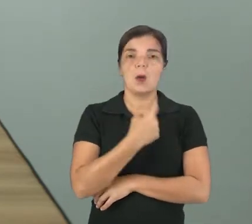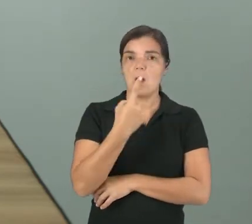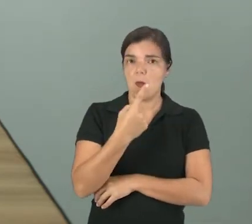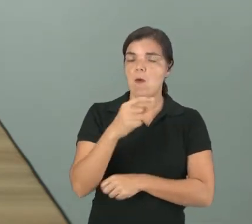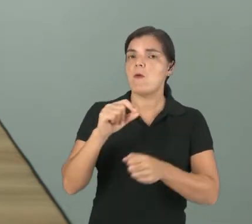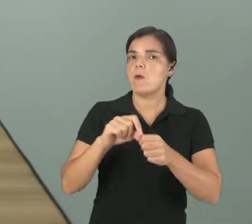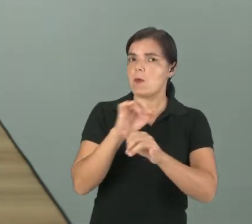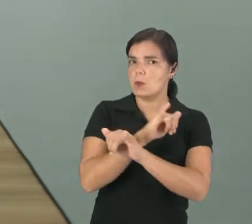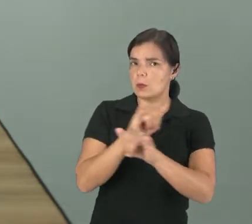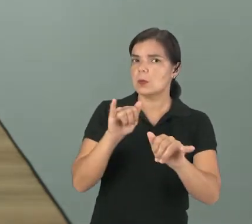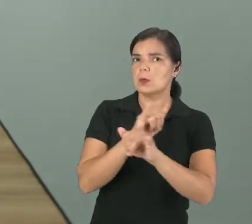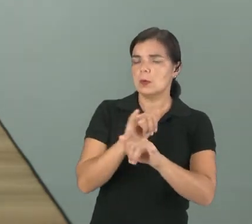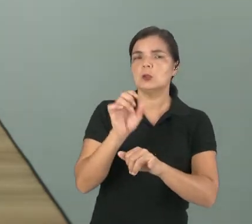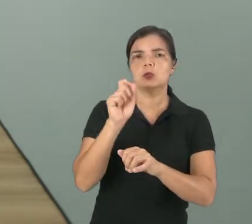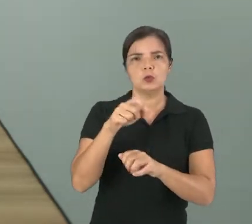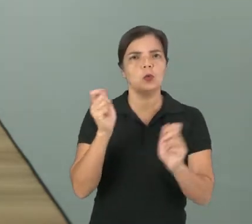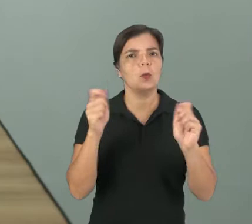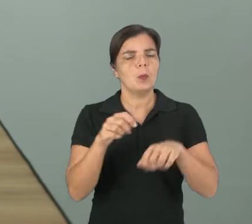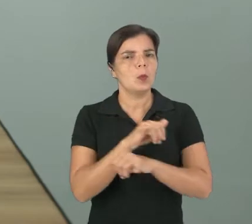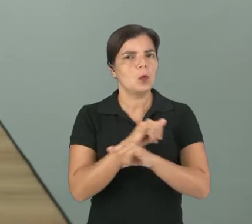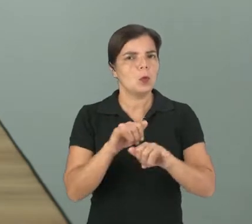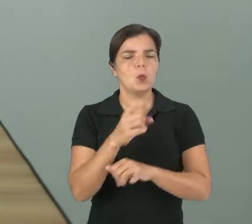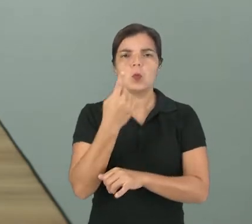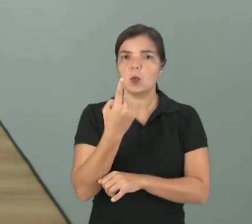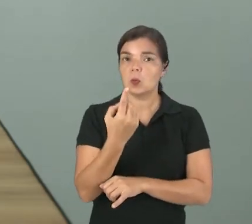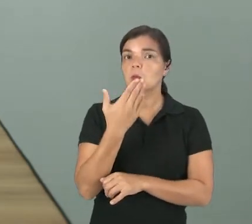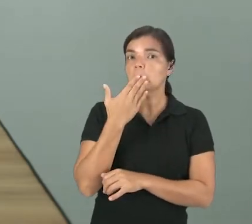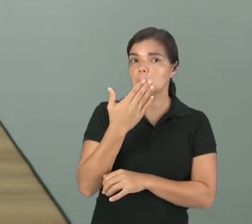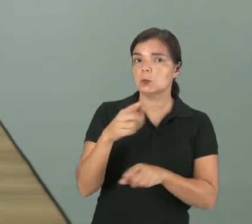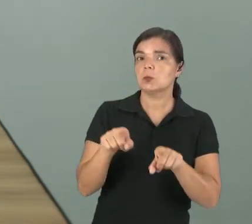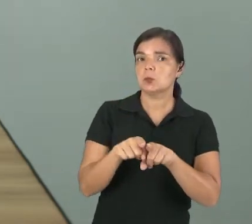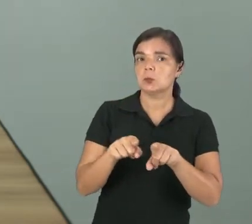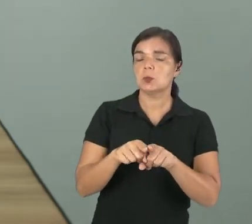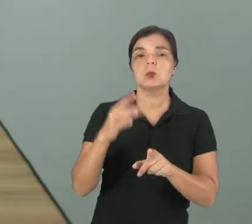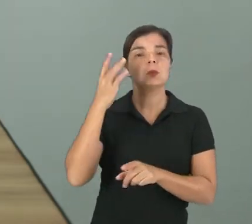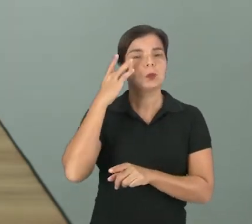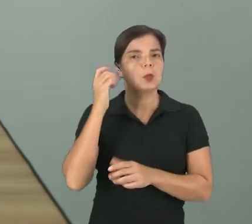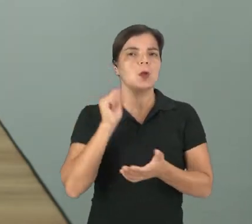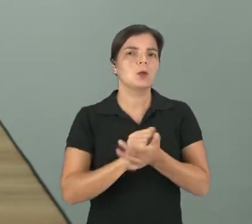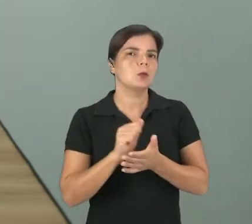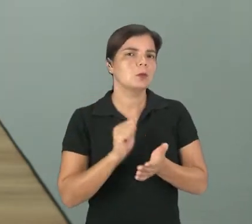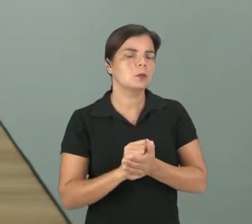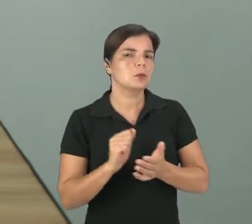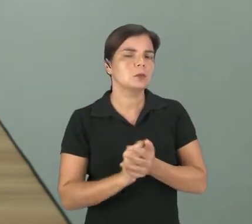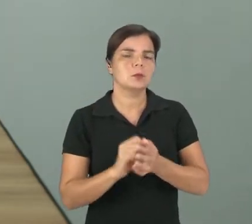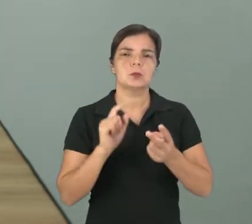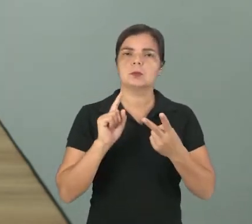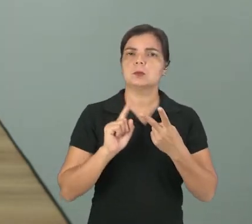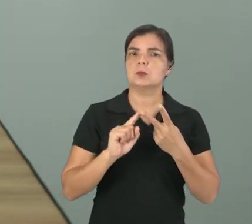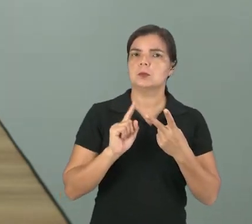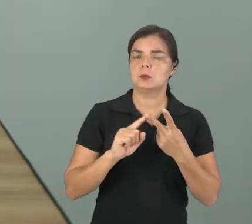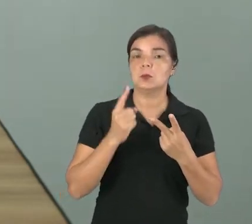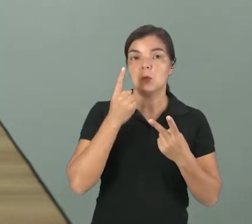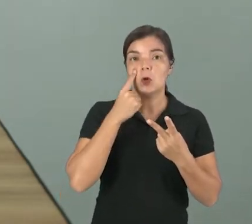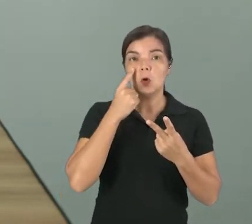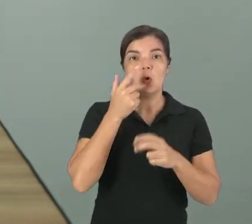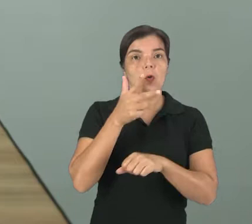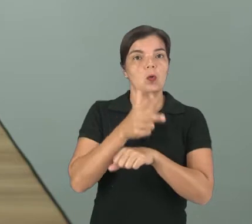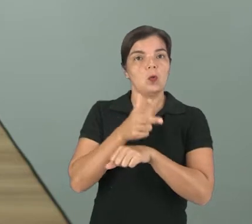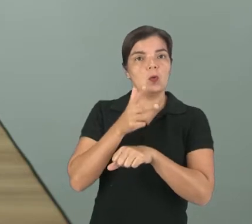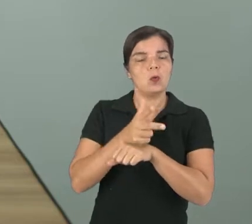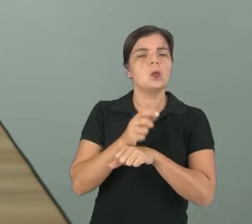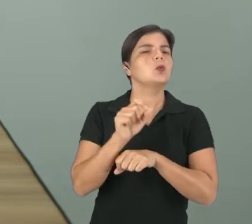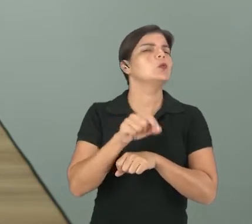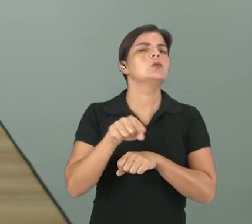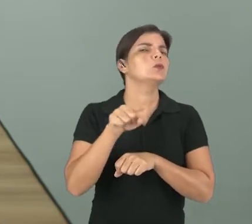de fazer uma propaganda? Ela só pode ser aparecida em um tipo? Será que ela pode ser escrita? Será que ela pode vir em vídeos?